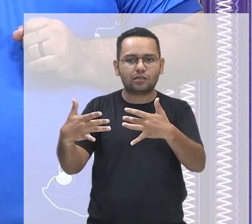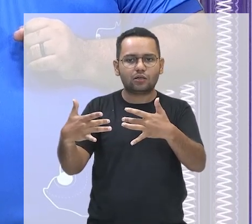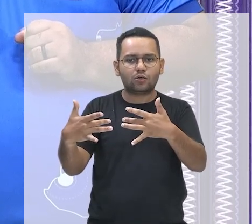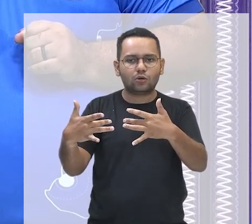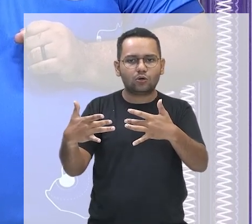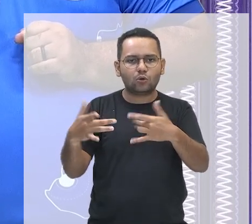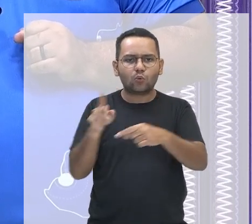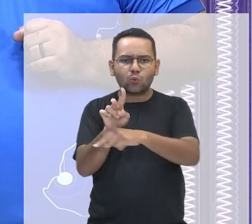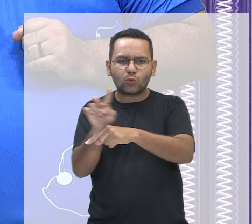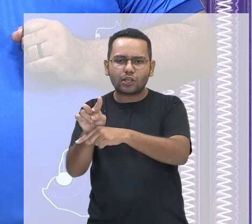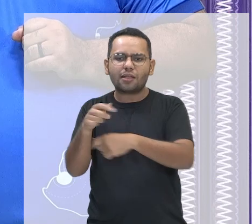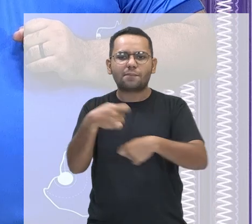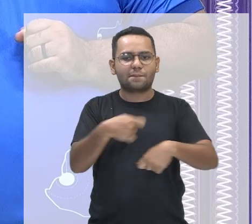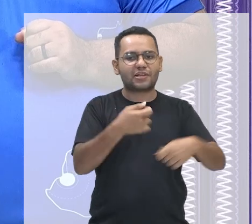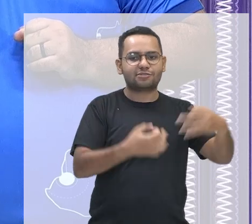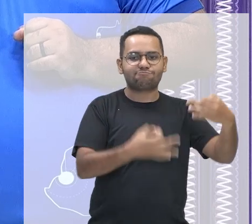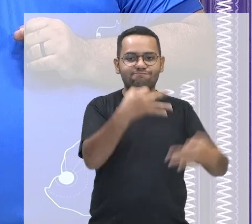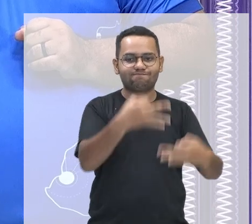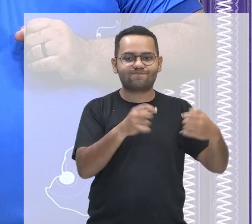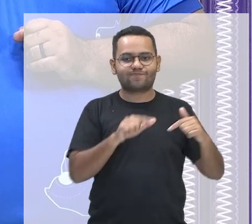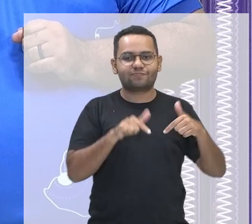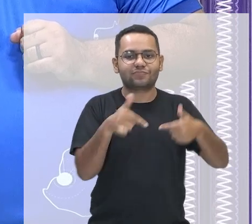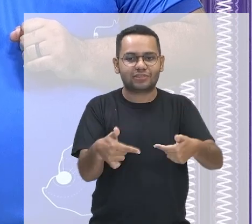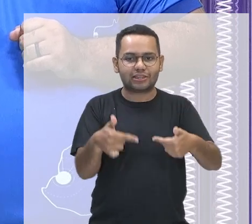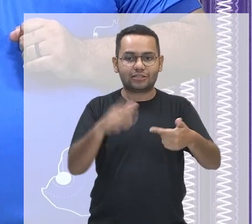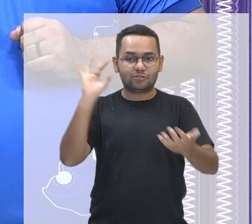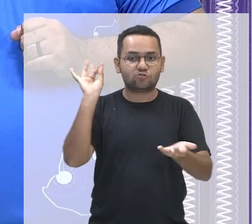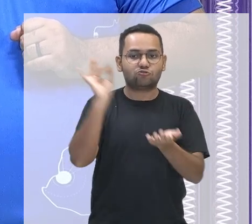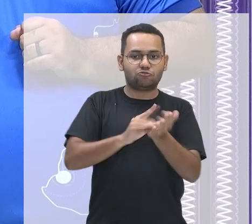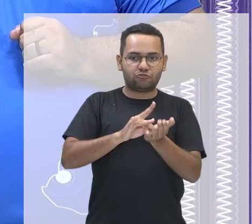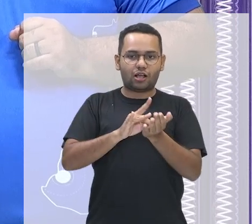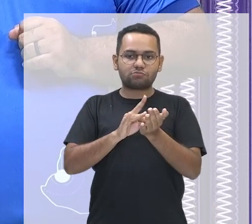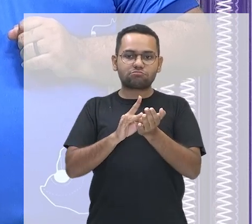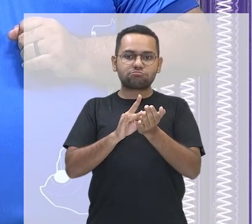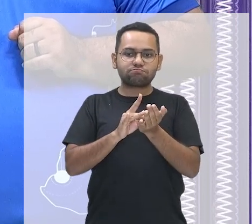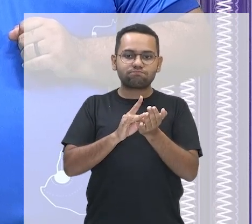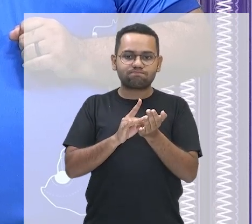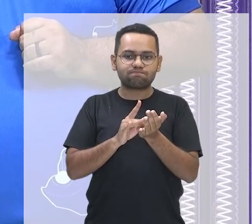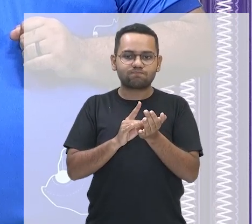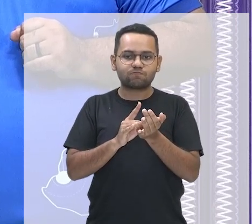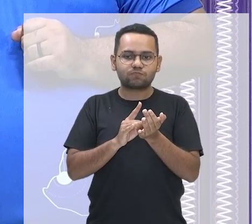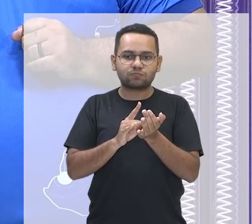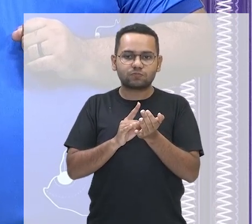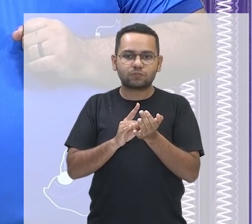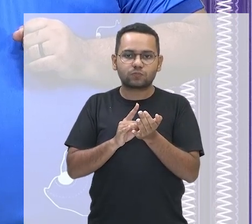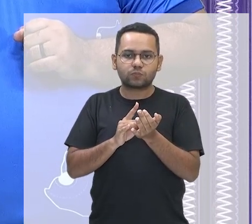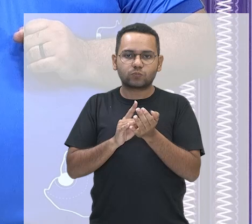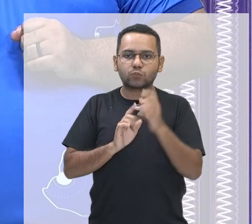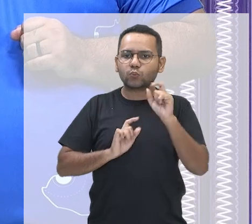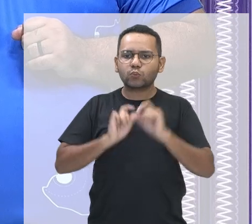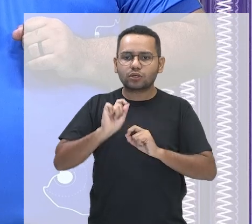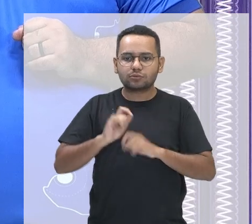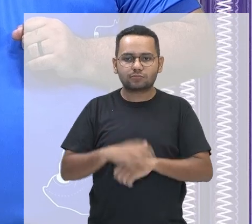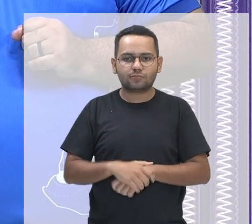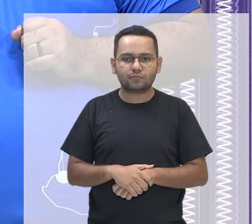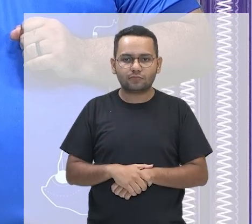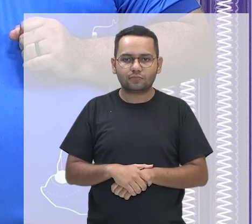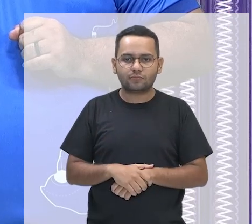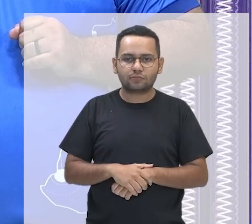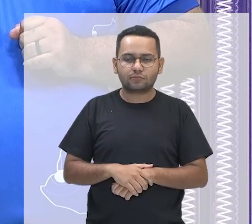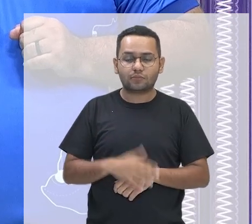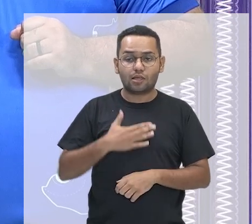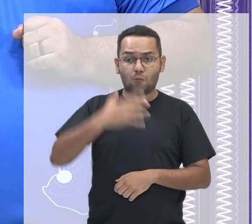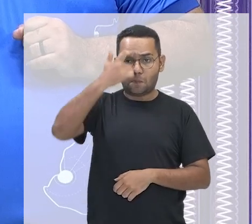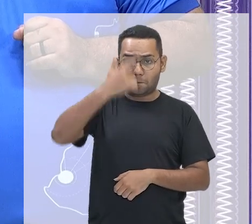relações justas, em relações concretas, em relações ao qual eu faço caridade para o